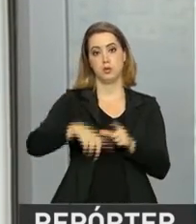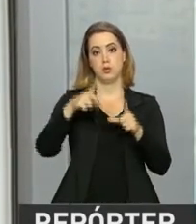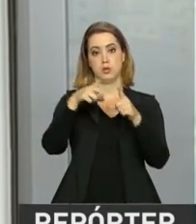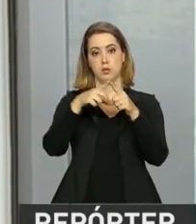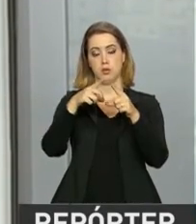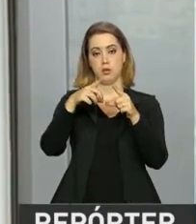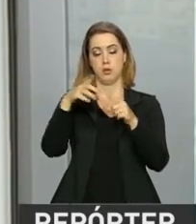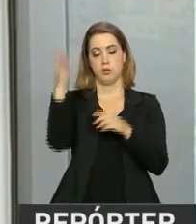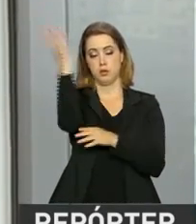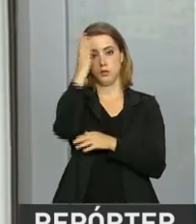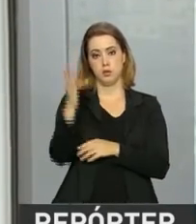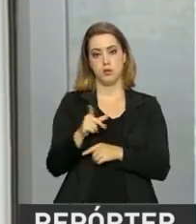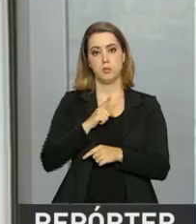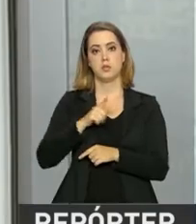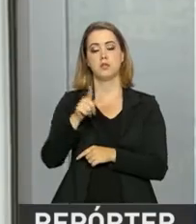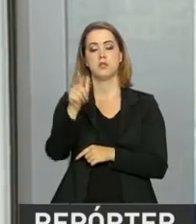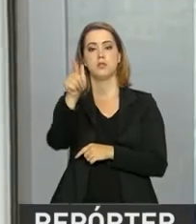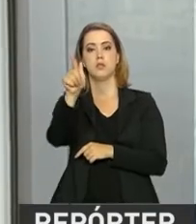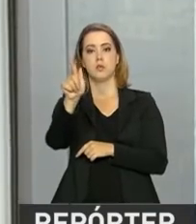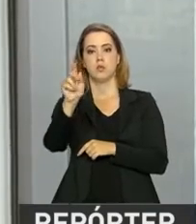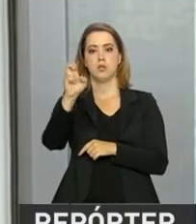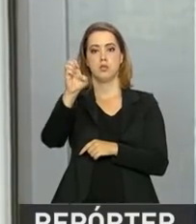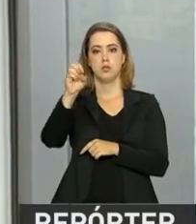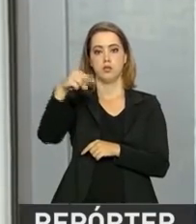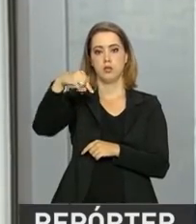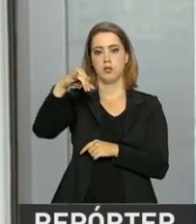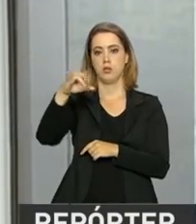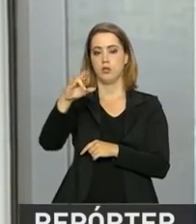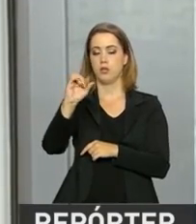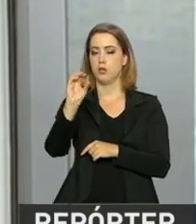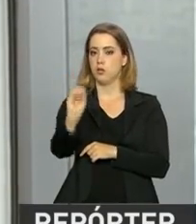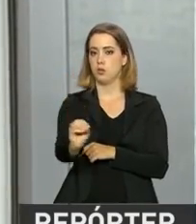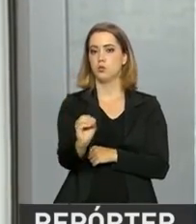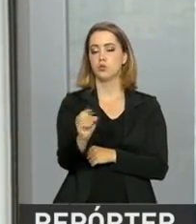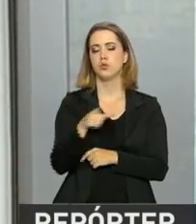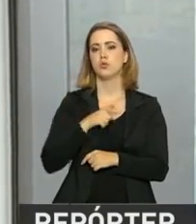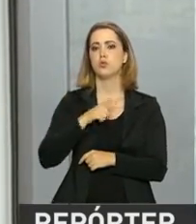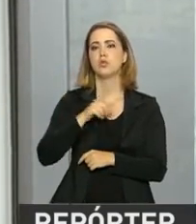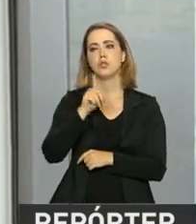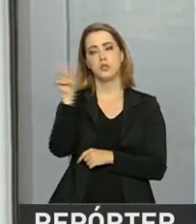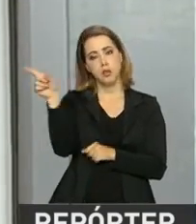todos baseados em compostos muitos dos quais um sintetizador aqui então essa foi uma área